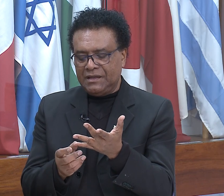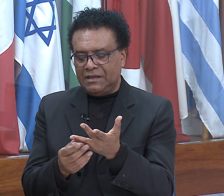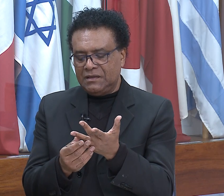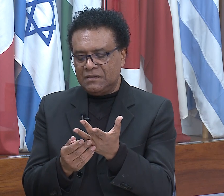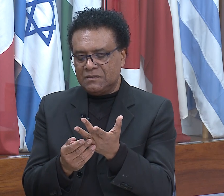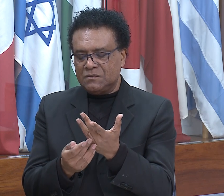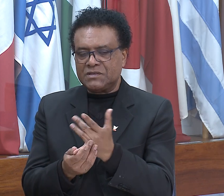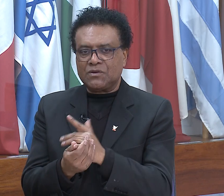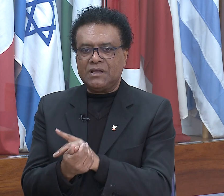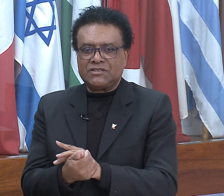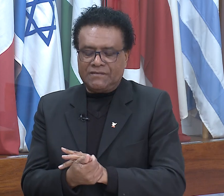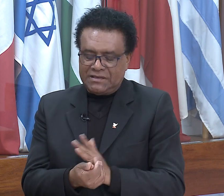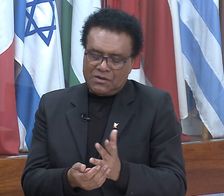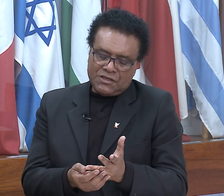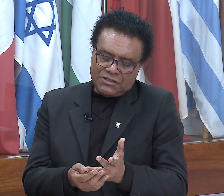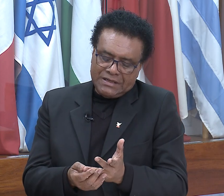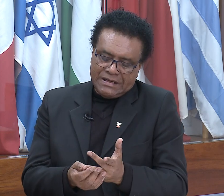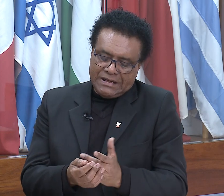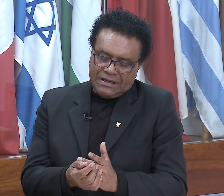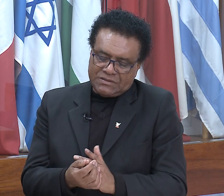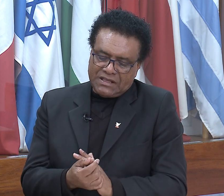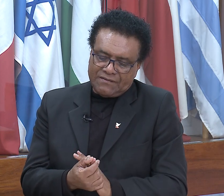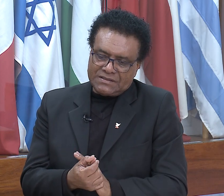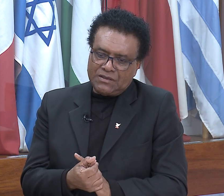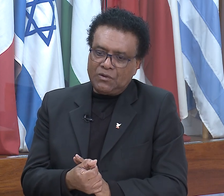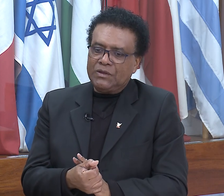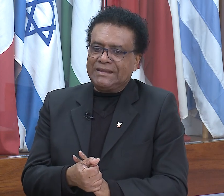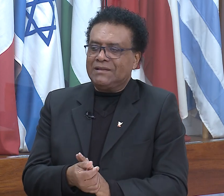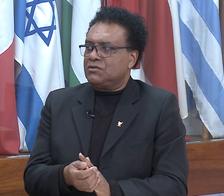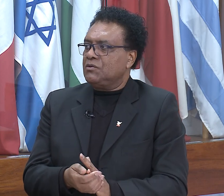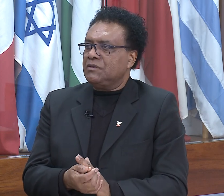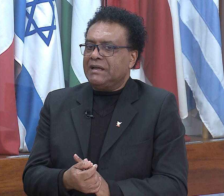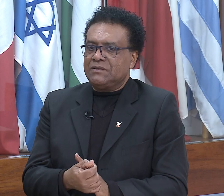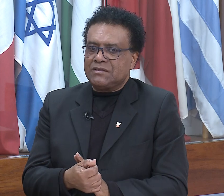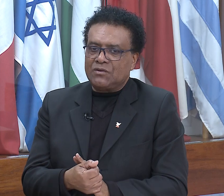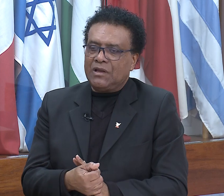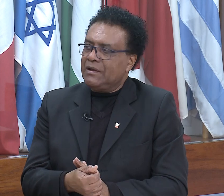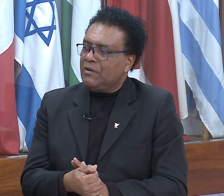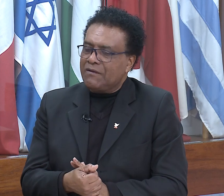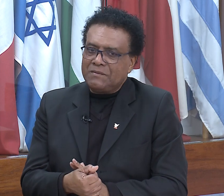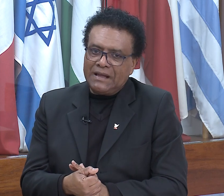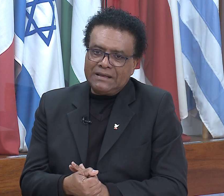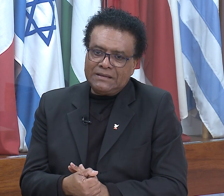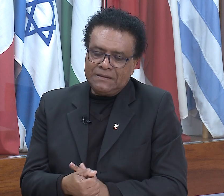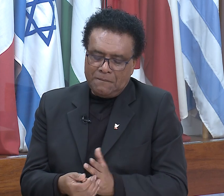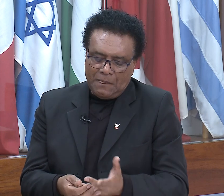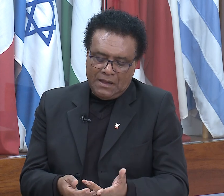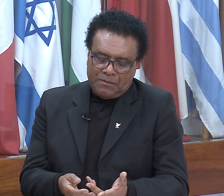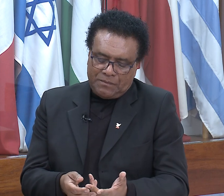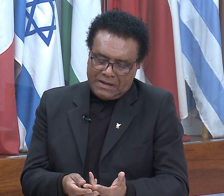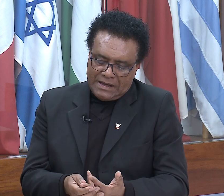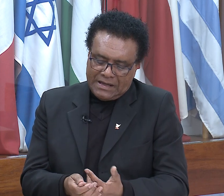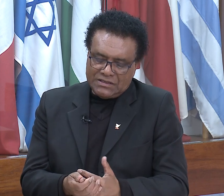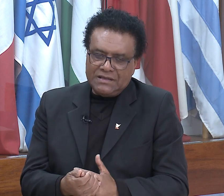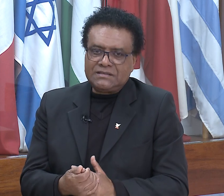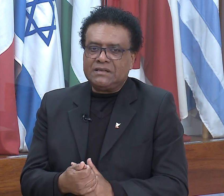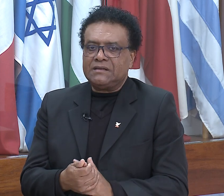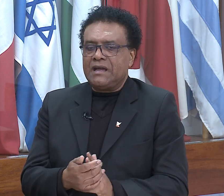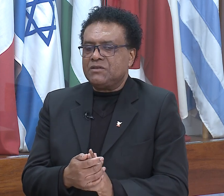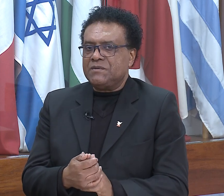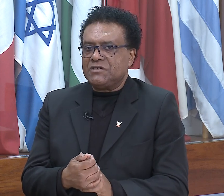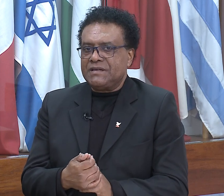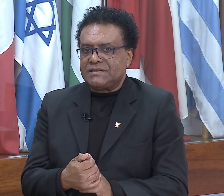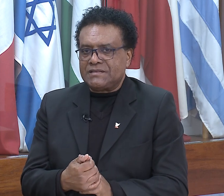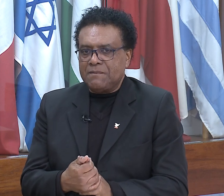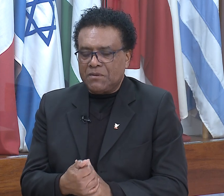em uma escola Xavier da Rocha eu estava sendo lotado estou lotado na Escola Olavo Bilac a radialista